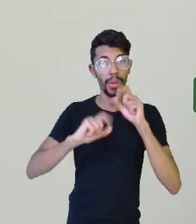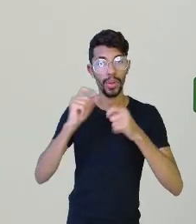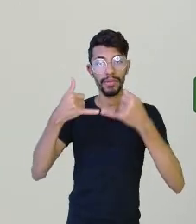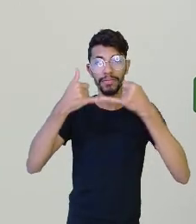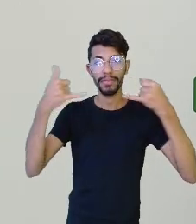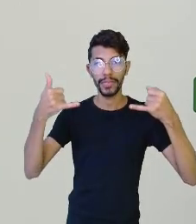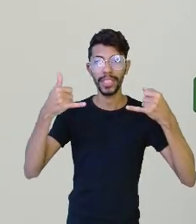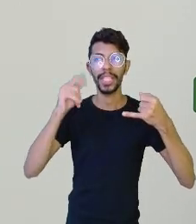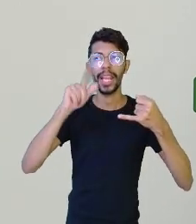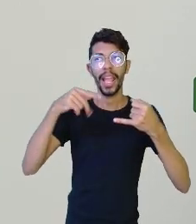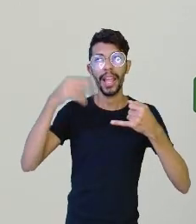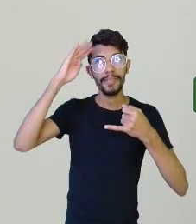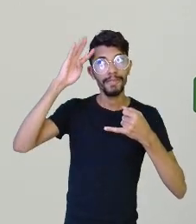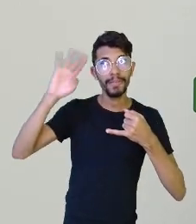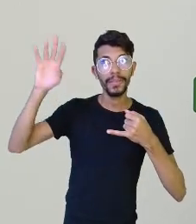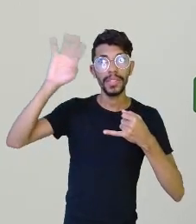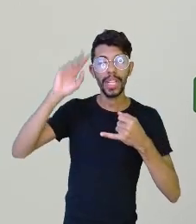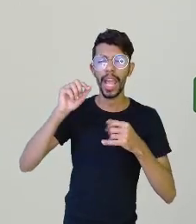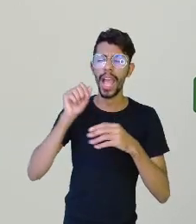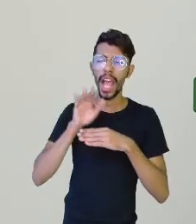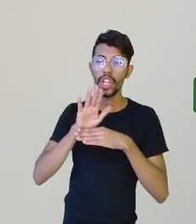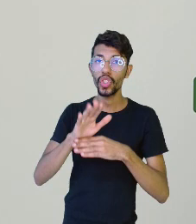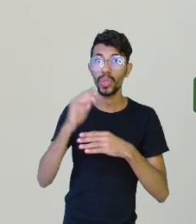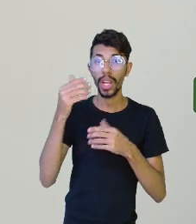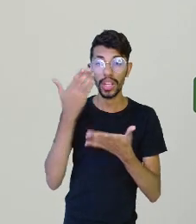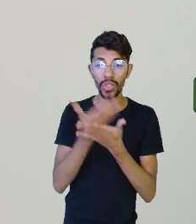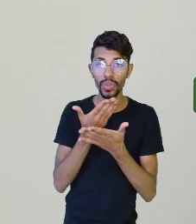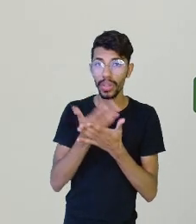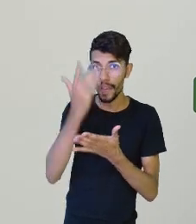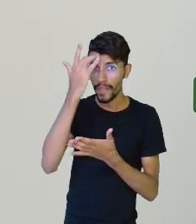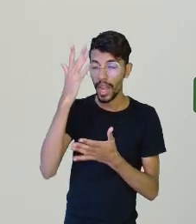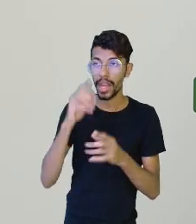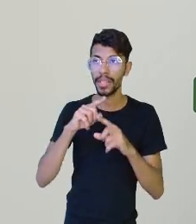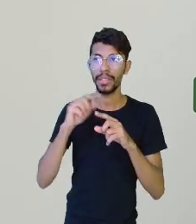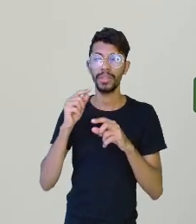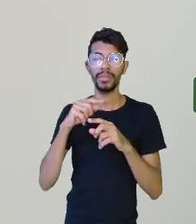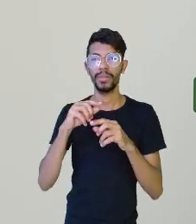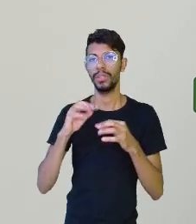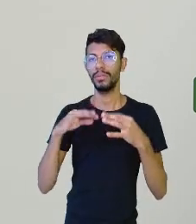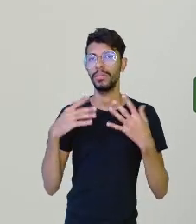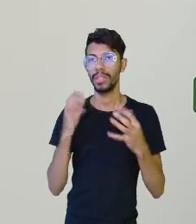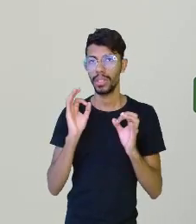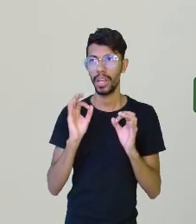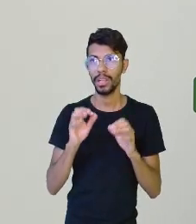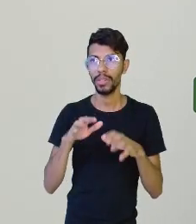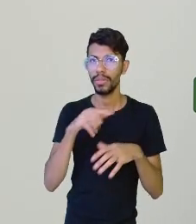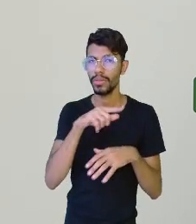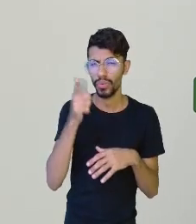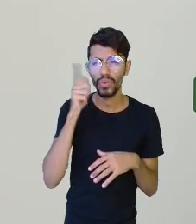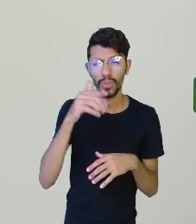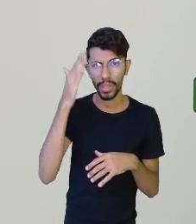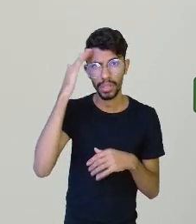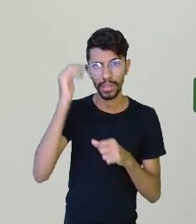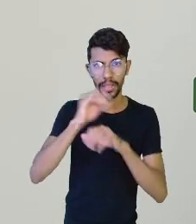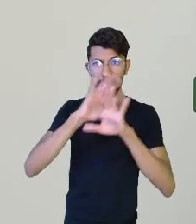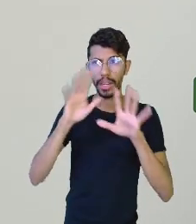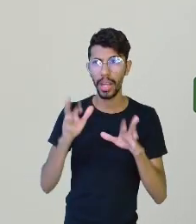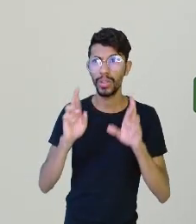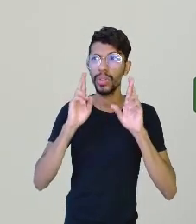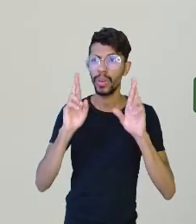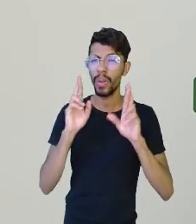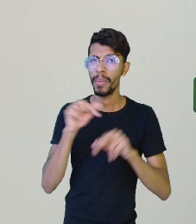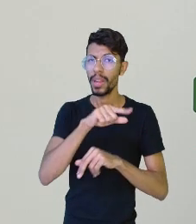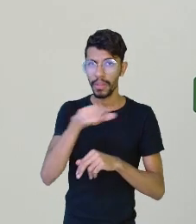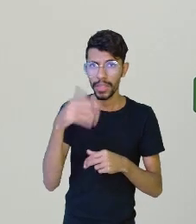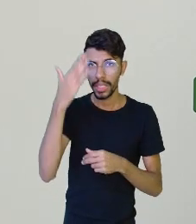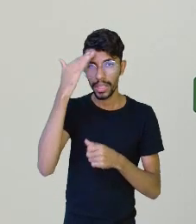o estudo. Não é que no meio da Terra tem aquela linha lá vermelha, não é isso. Então, deu para entender o que é a linha do Equador? Eu espero de verdade